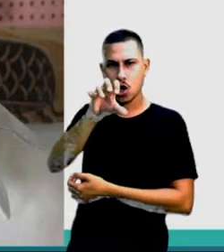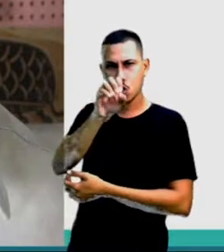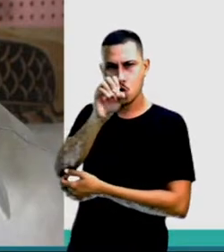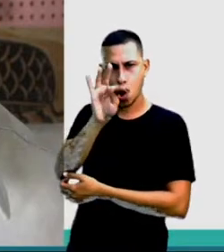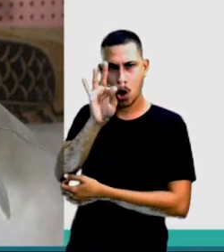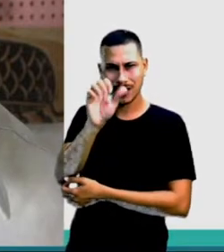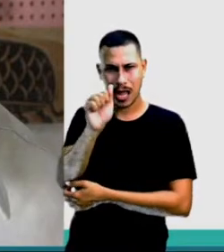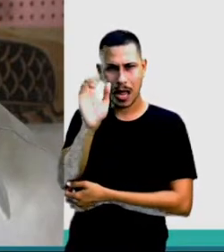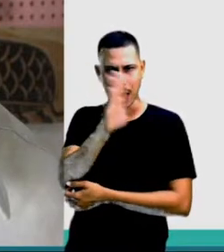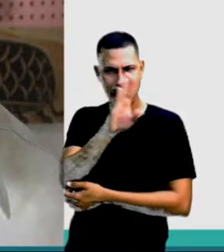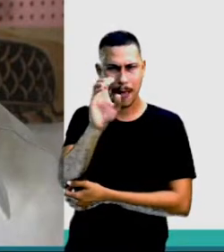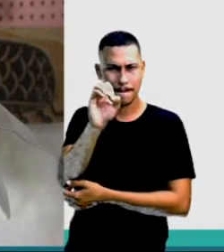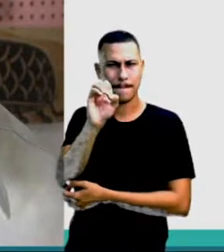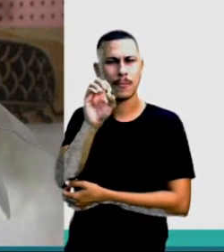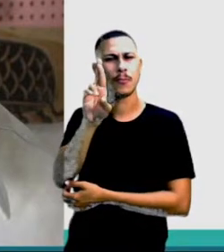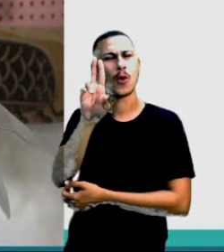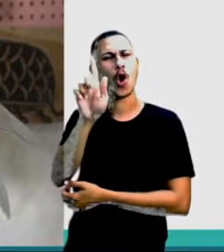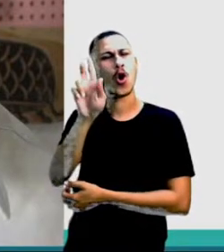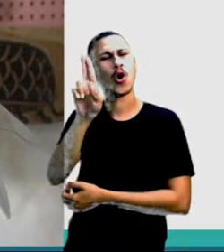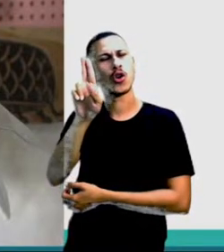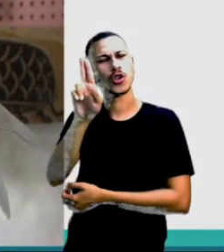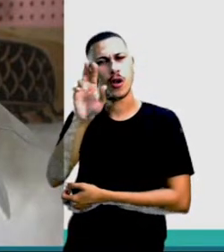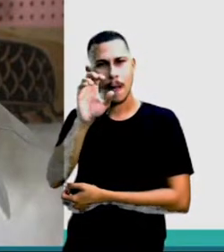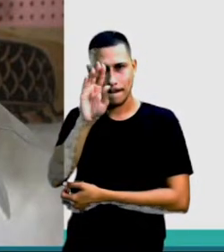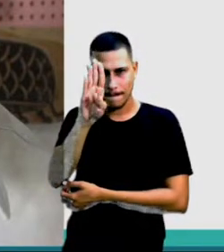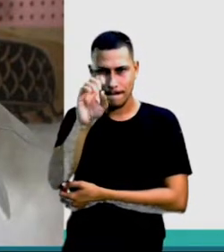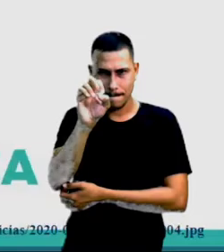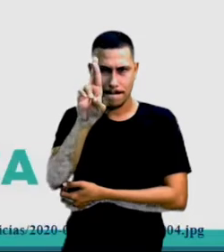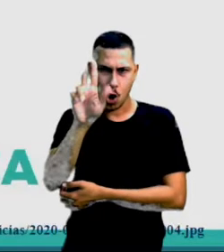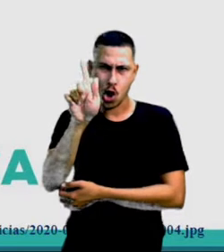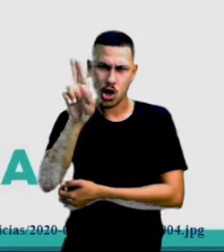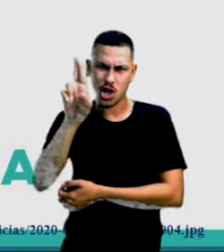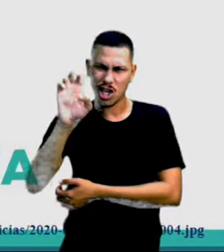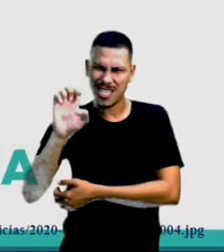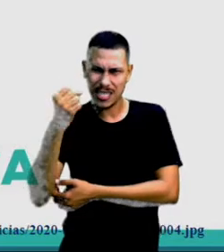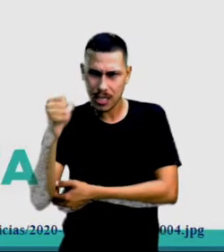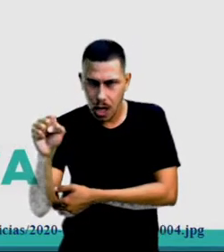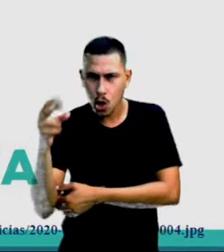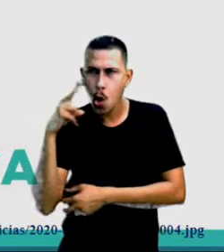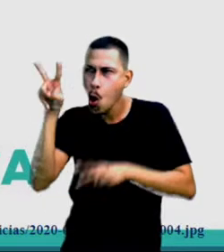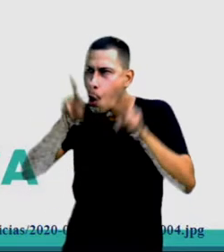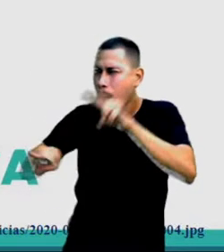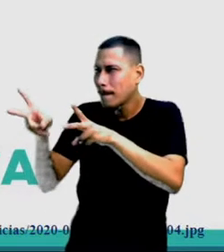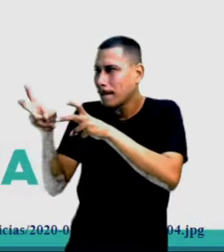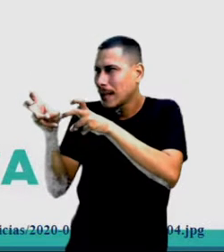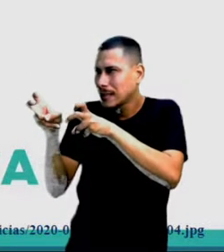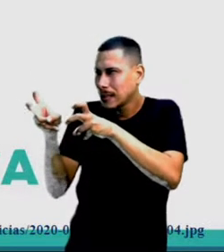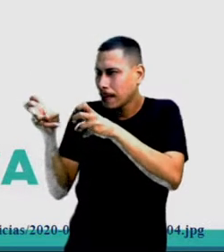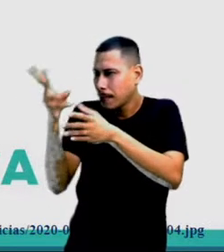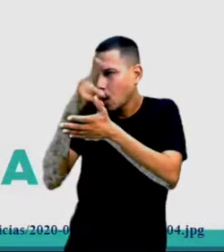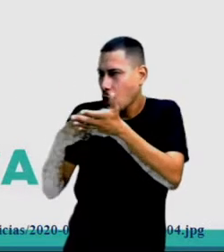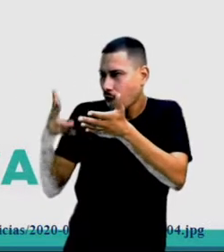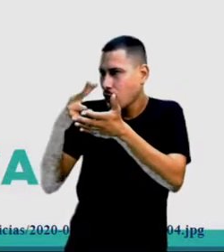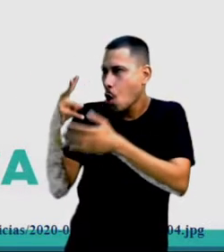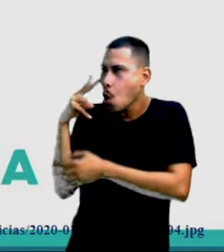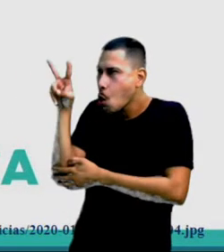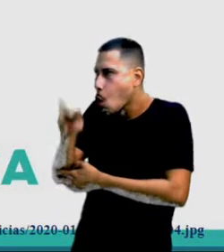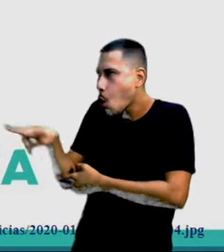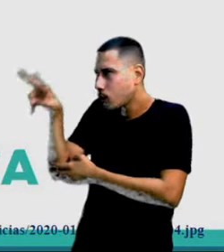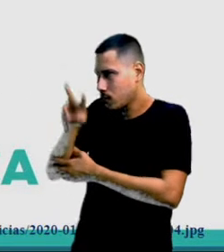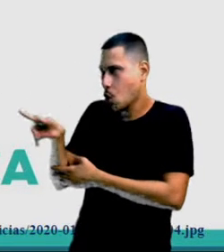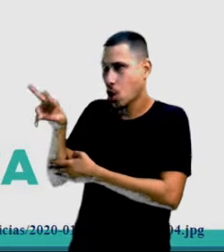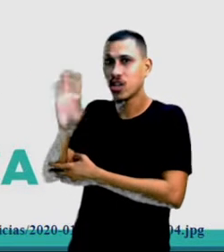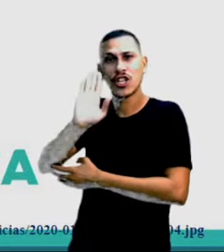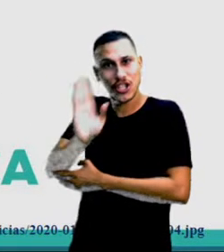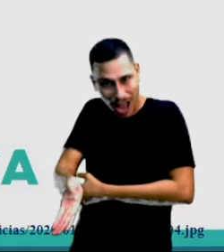que ainda está vivo. Né? Ali são gravuras perto dele. Mas vejam essa gravura aqui. Essa de baixo, ela foi capa